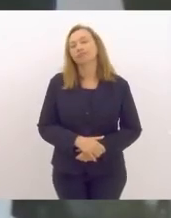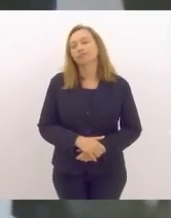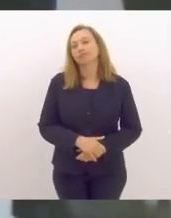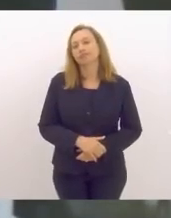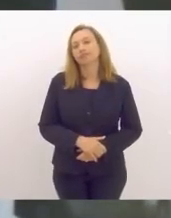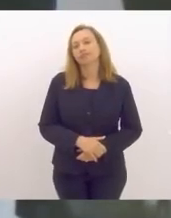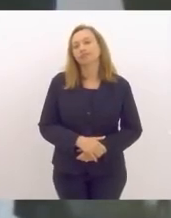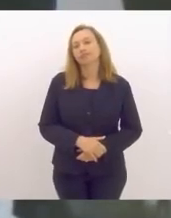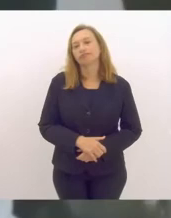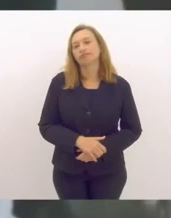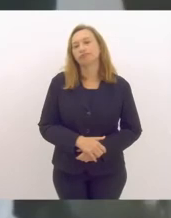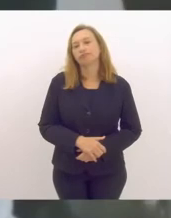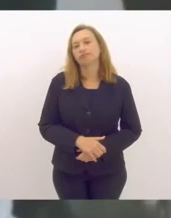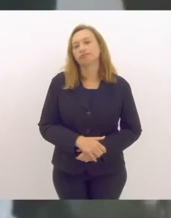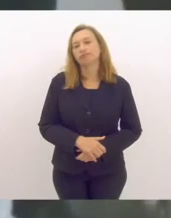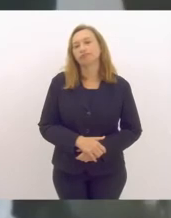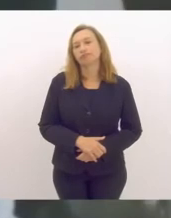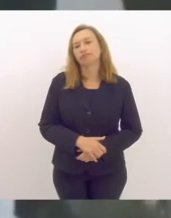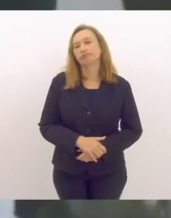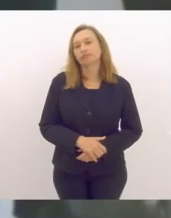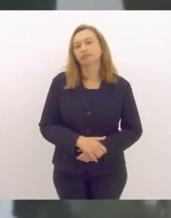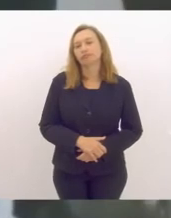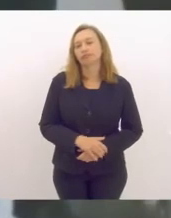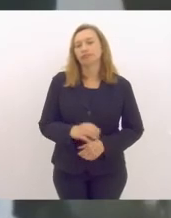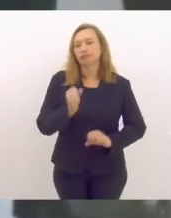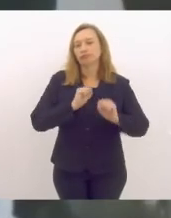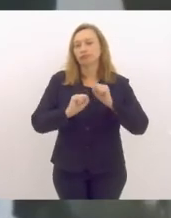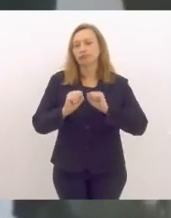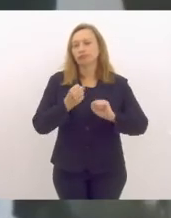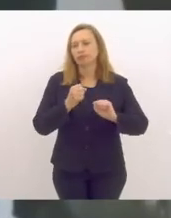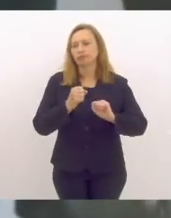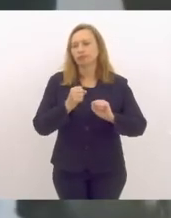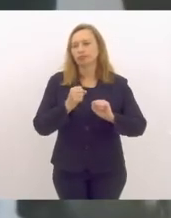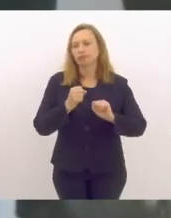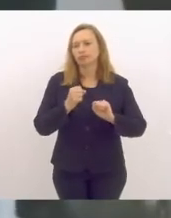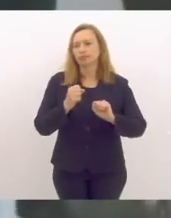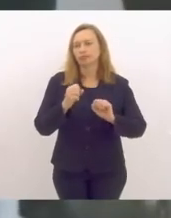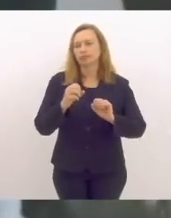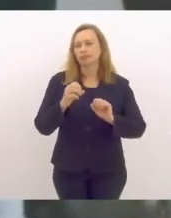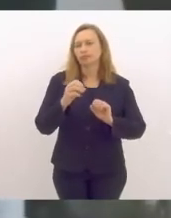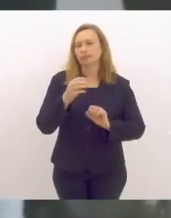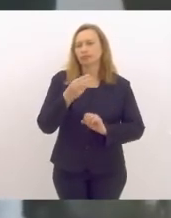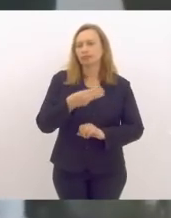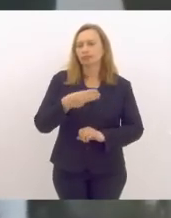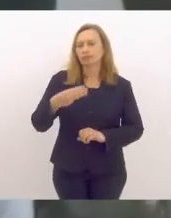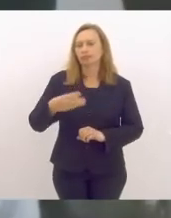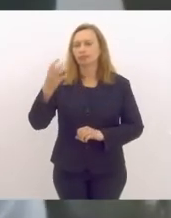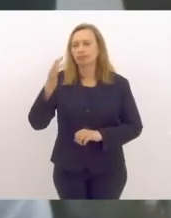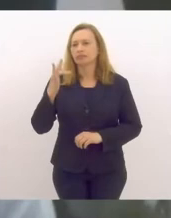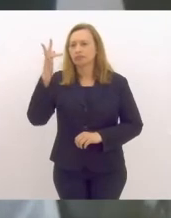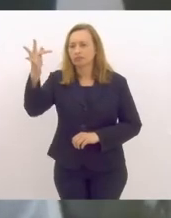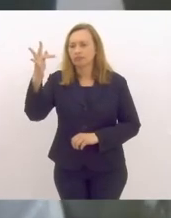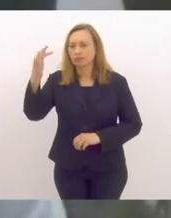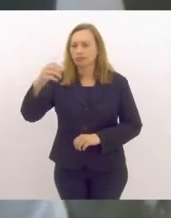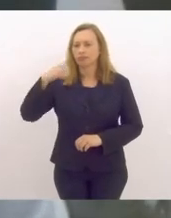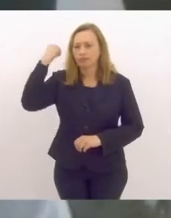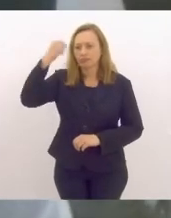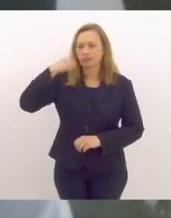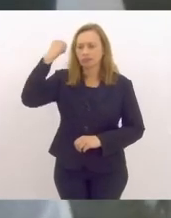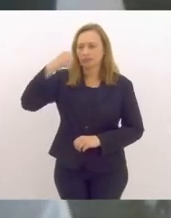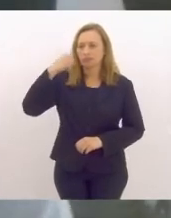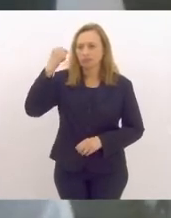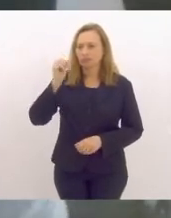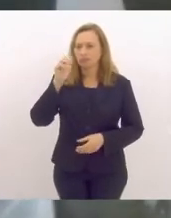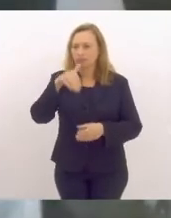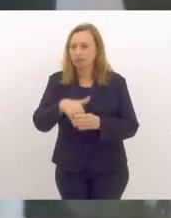querido Salmo 133, futuro senador eleito do Estado do Rio de Janeiro, voto favorável